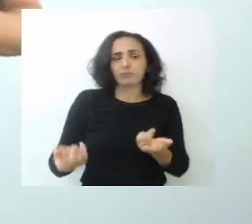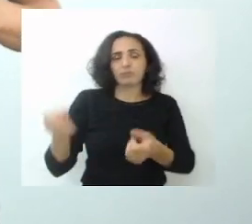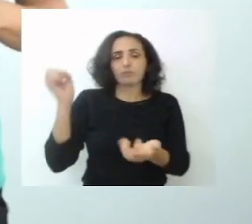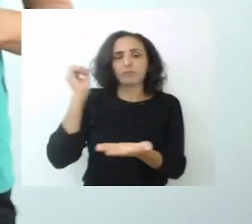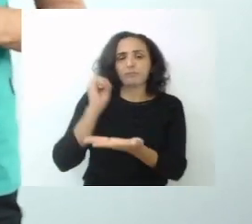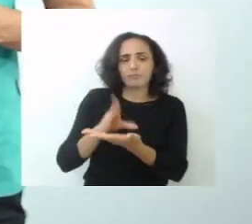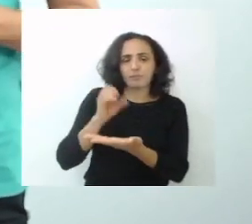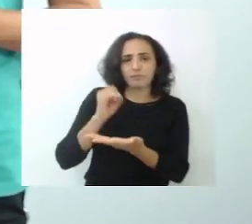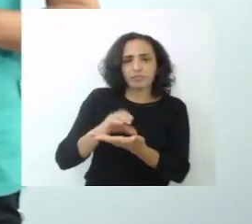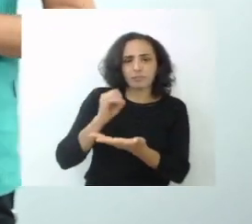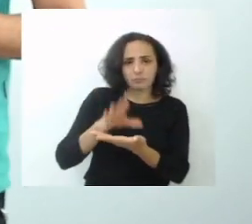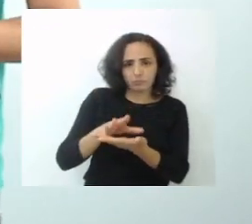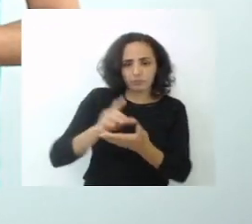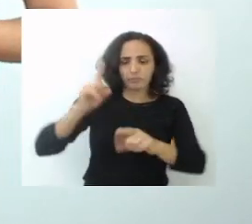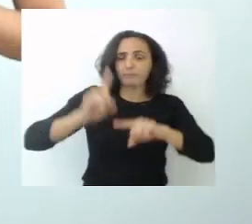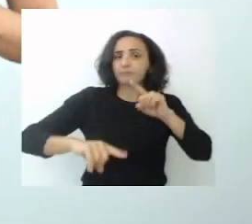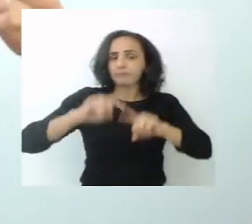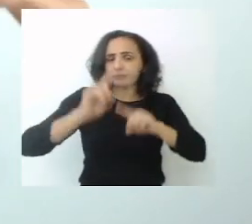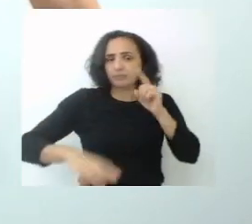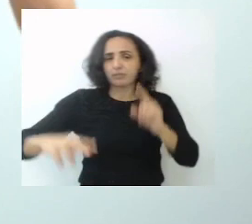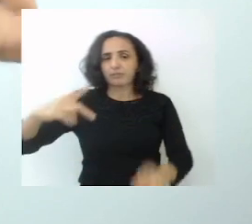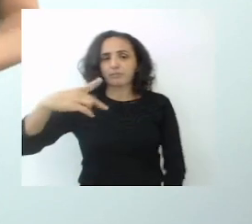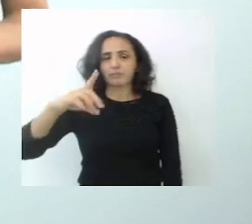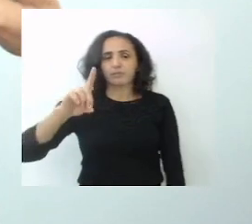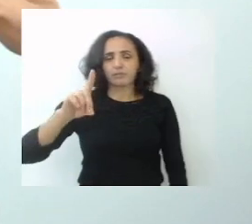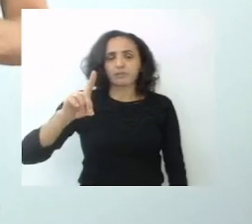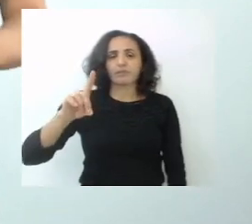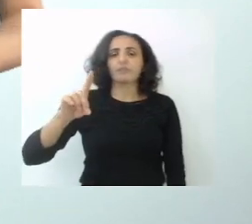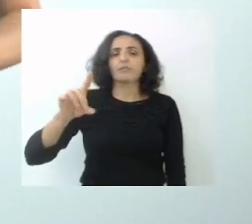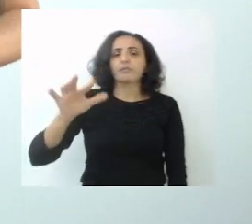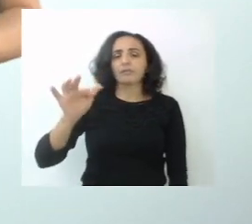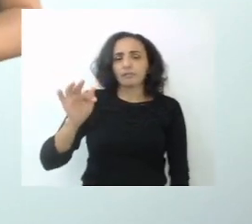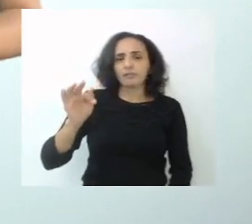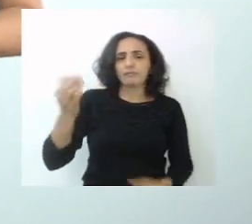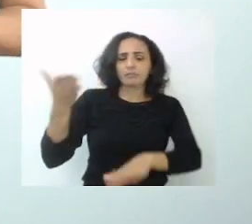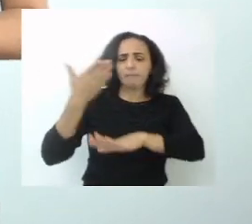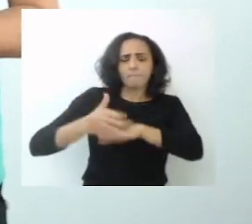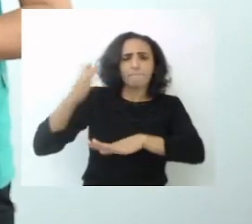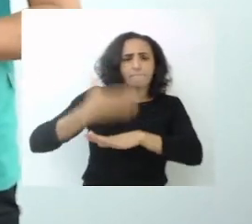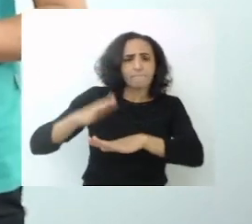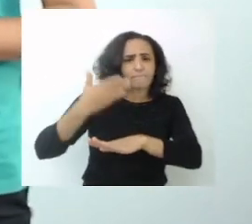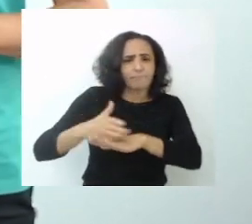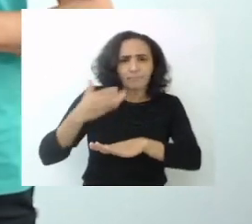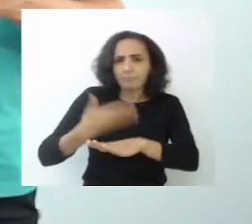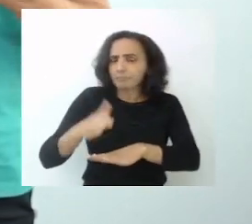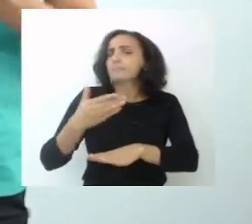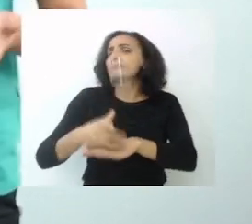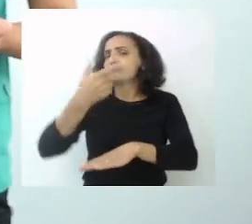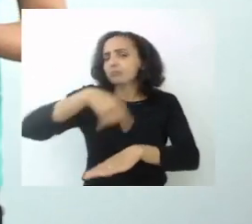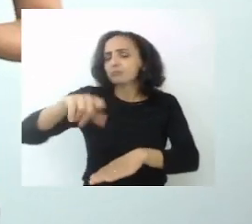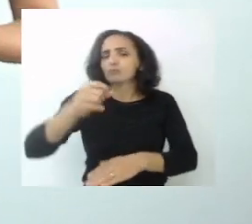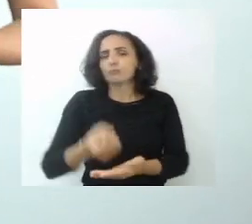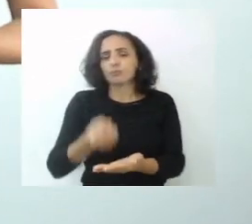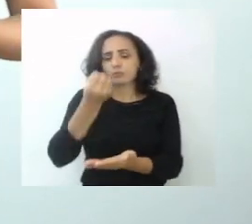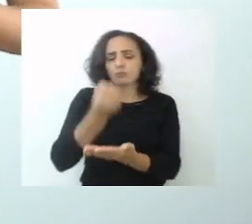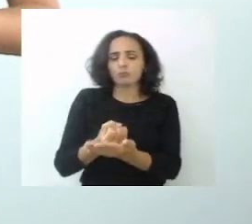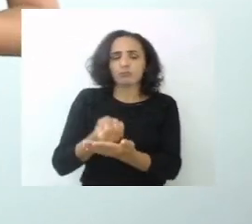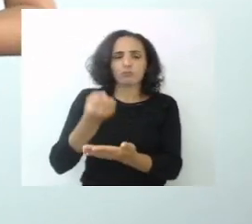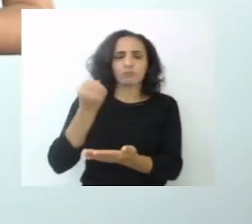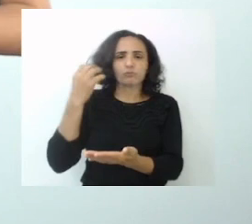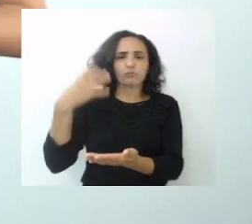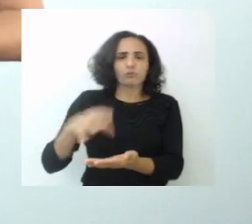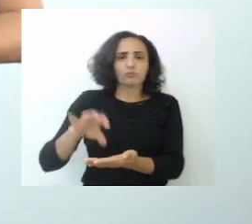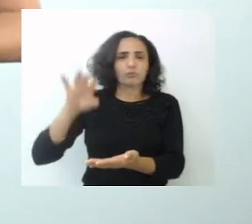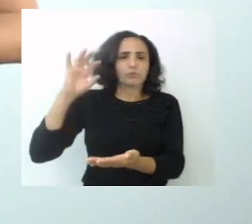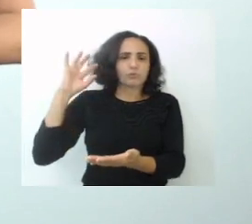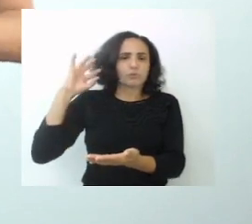EducaPE produzido, que é o material em PDF, com exercícios, parte teórica do conteúdo. E o podcast, que é para você ouvir